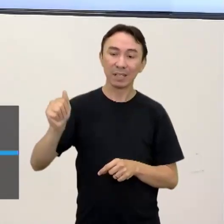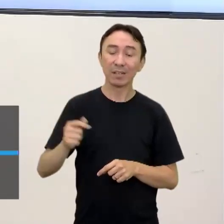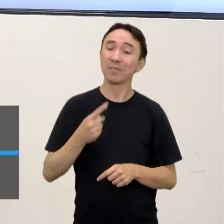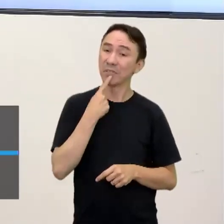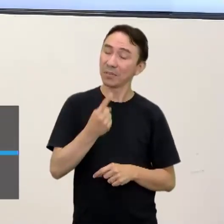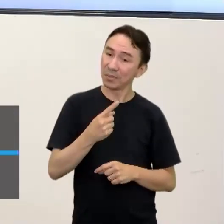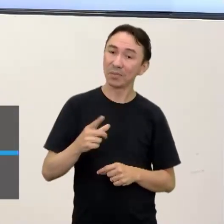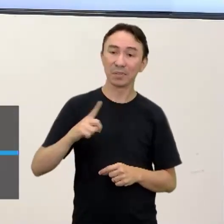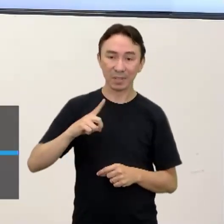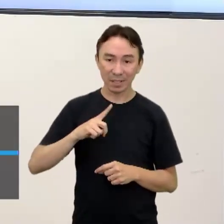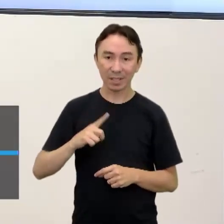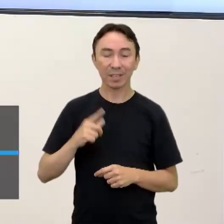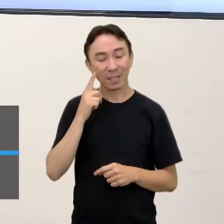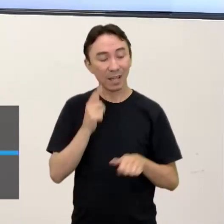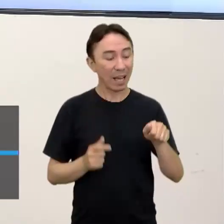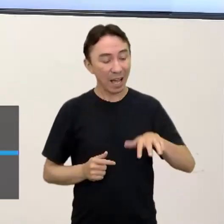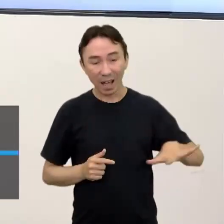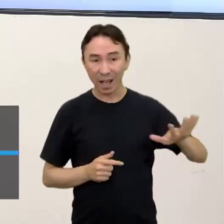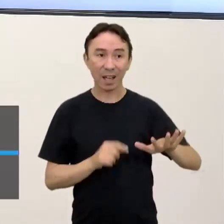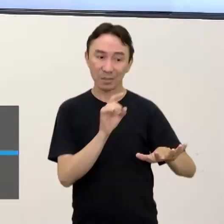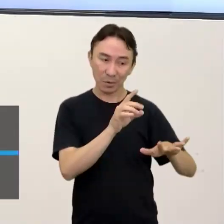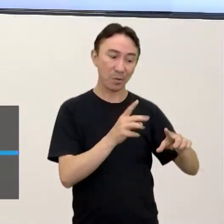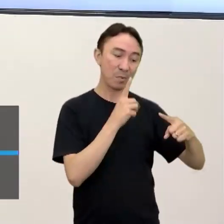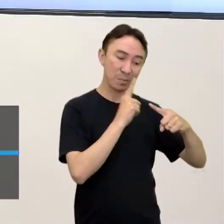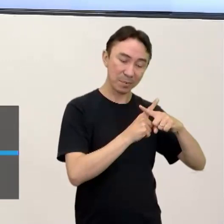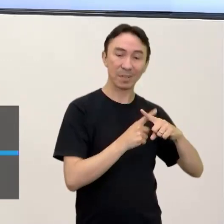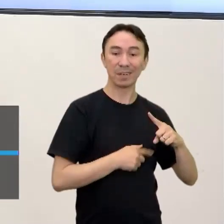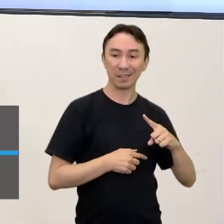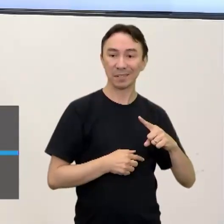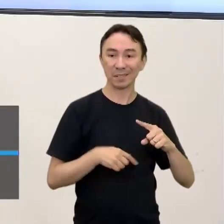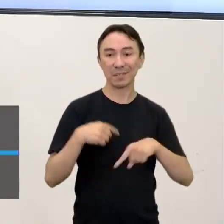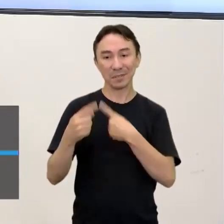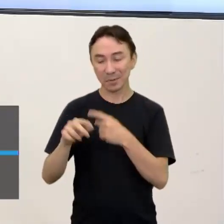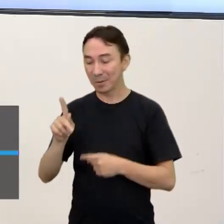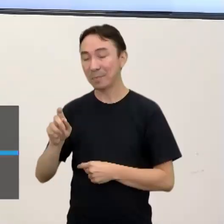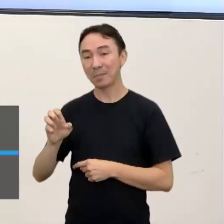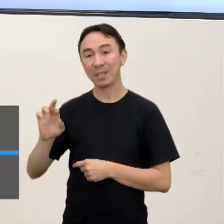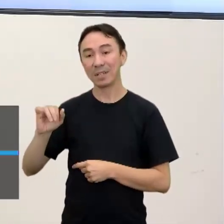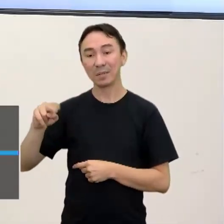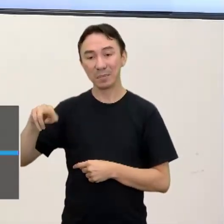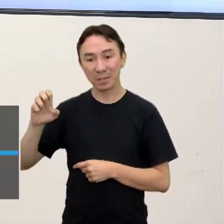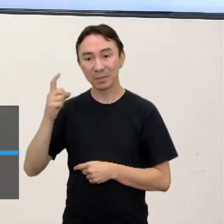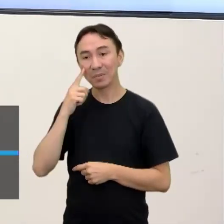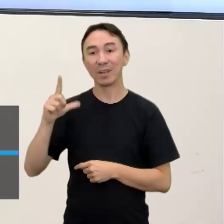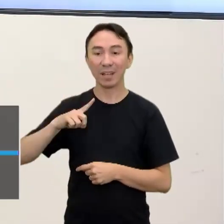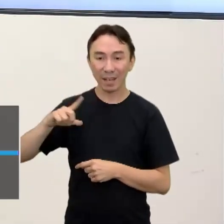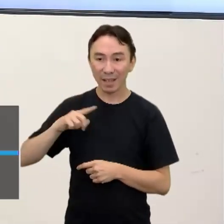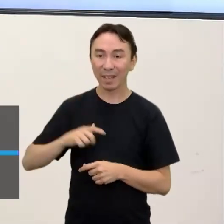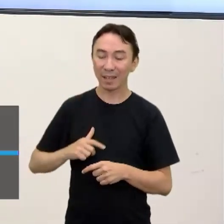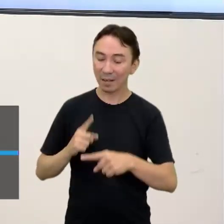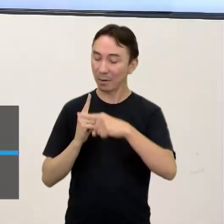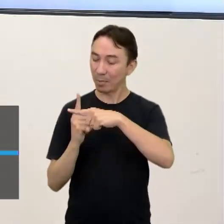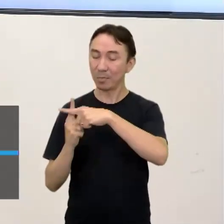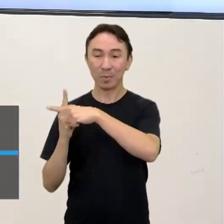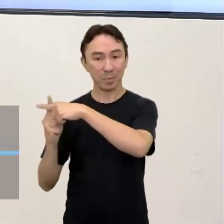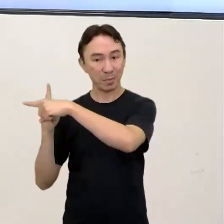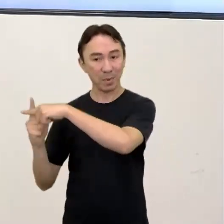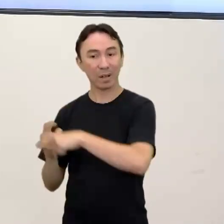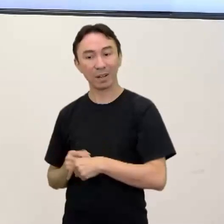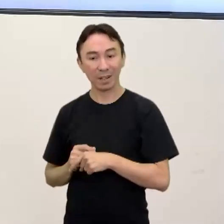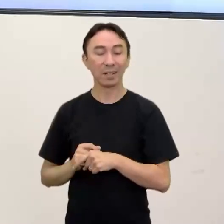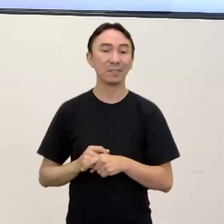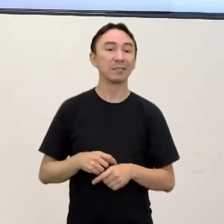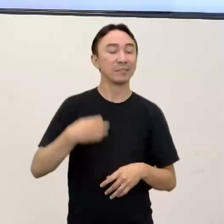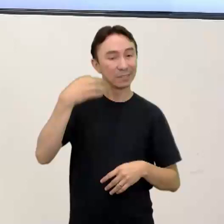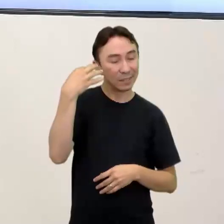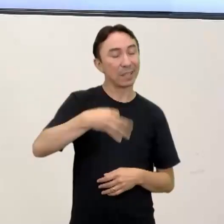depois, na área, ele multiplicou. O Eric chegou à mesma conclusão, né? Ele fez 3 vezes 10 e depois somou